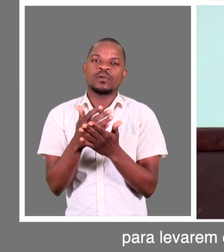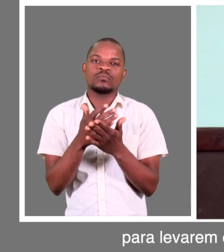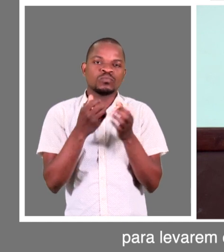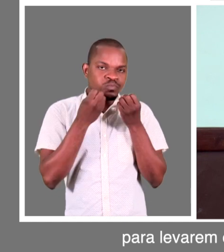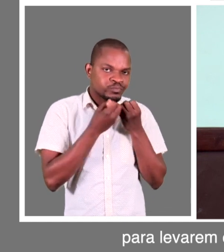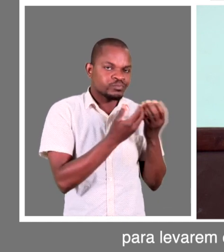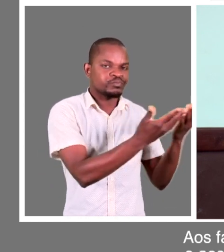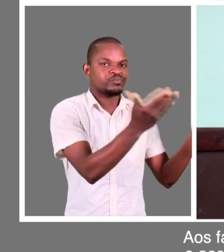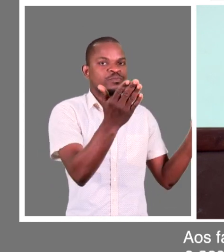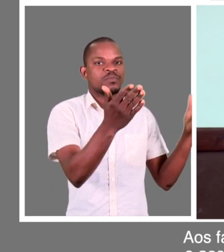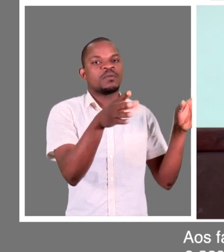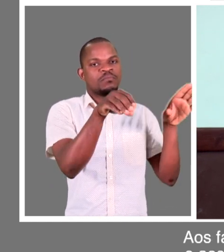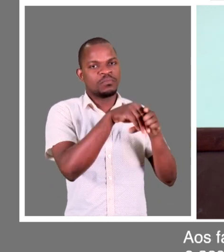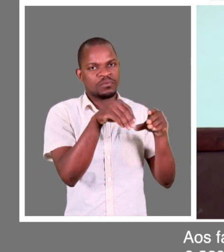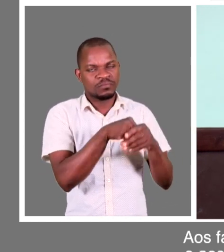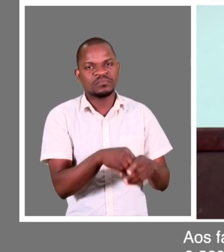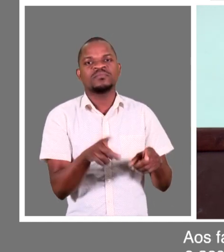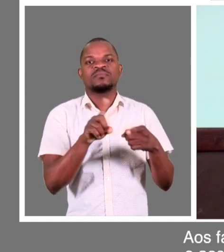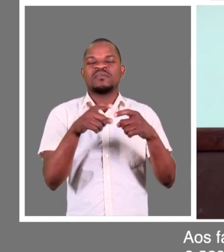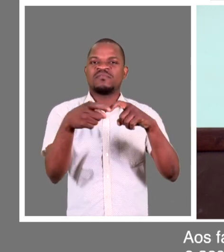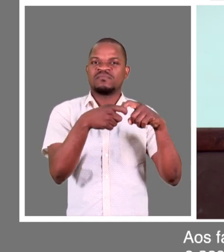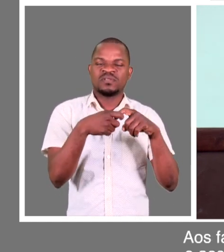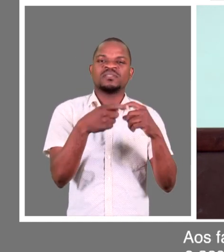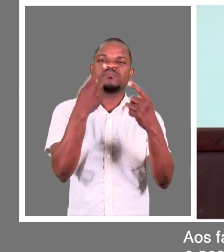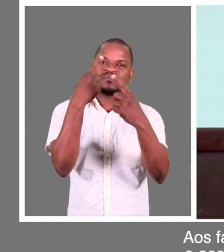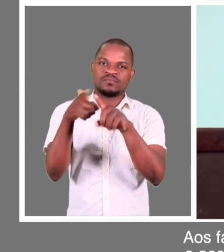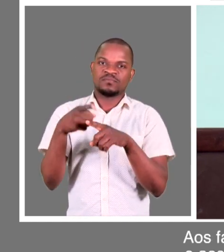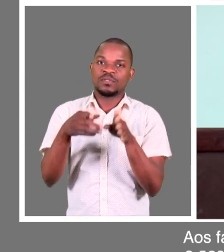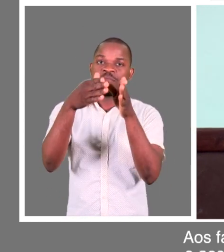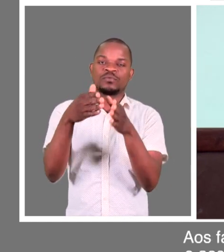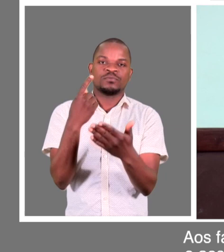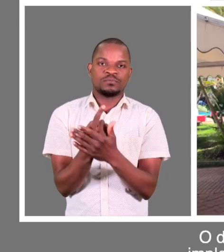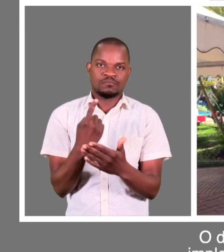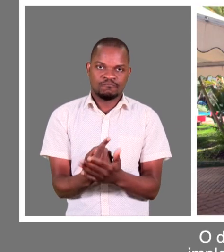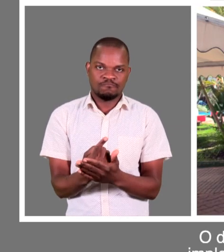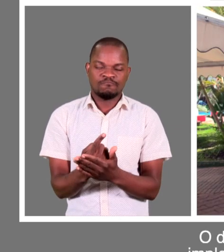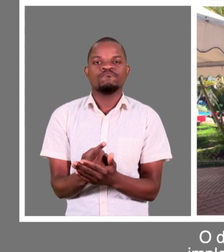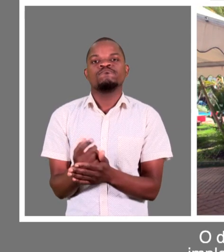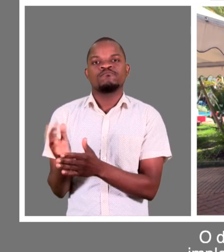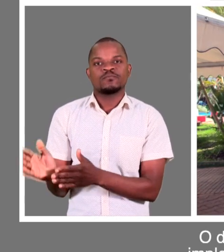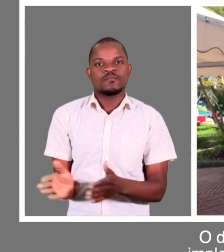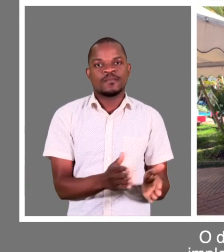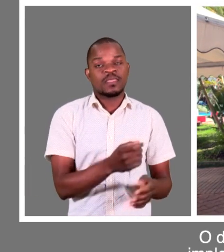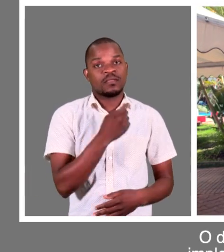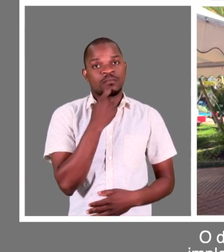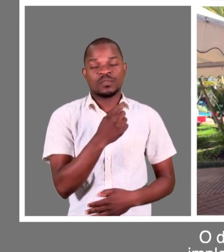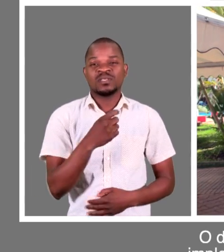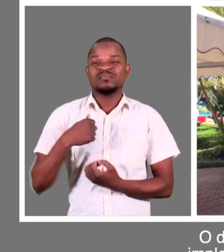mensagem aos seus membros, aos familiares dos seus membros e aos outros atores importantes também. O desafio continua a